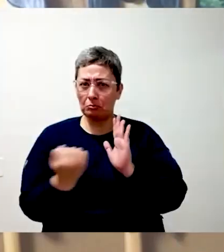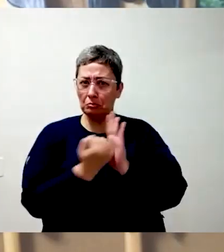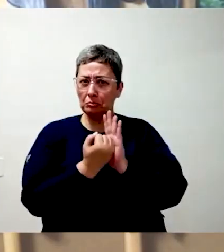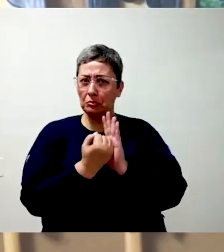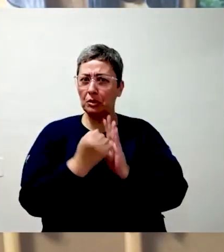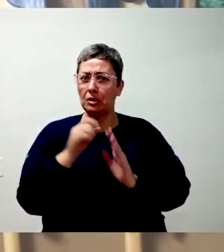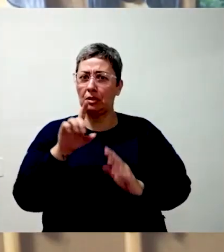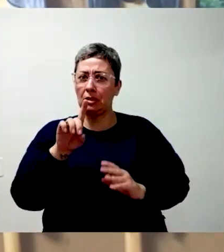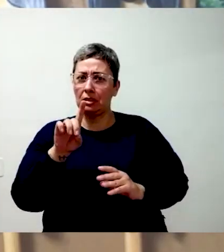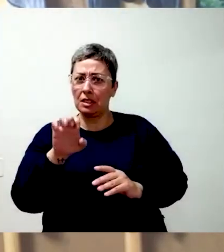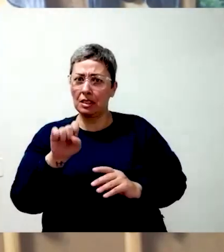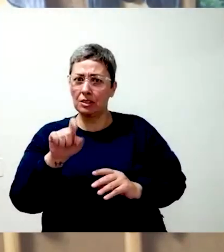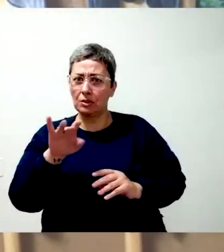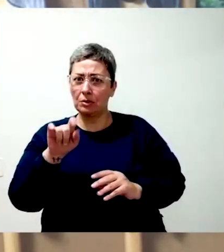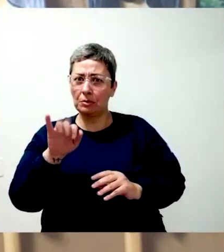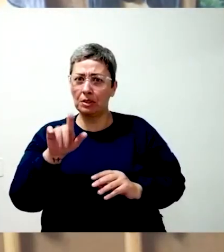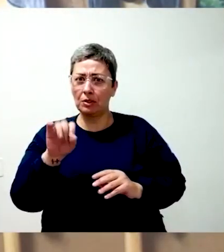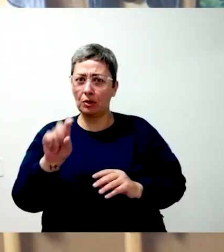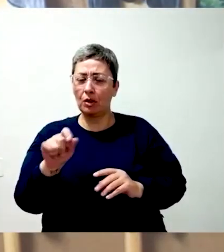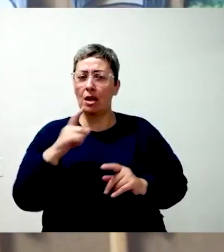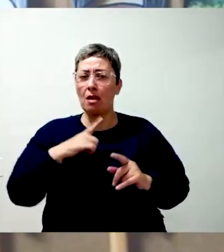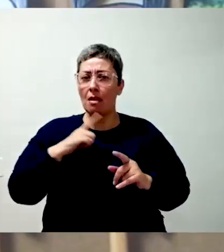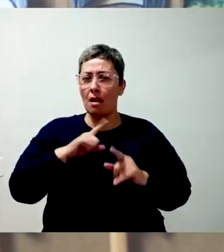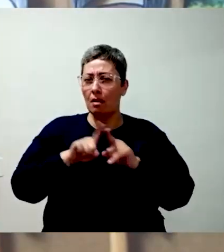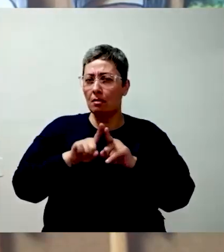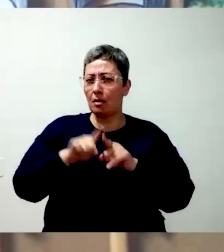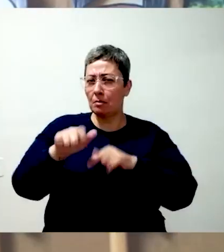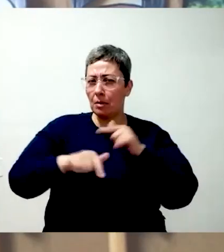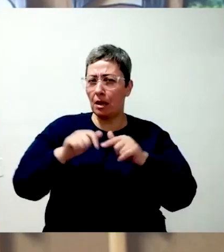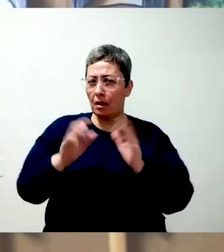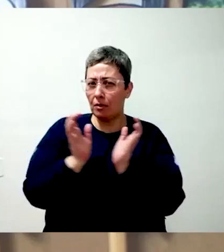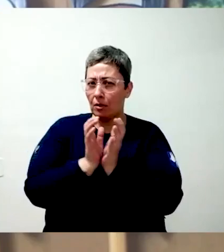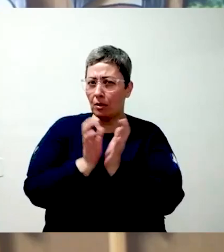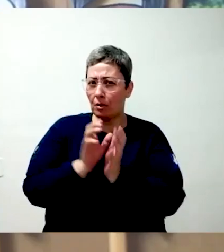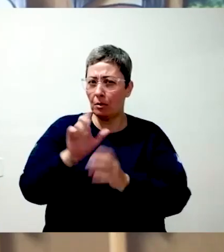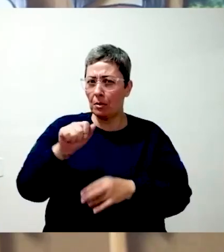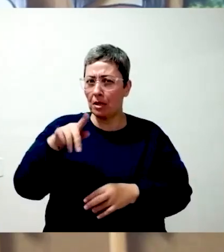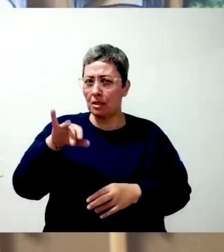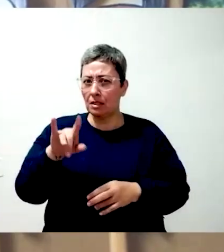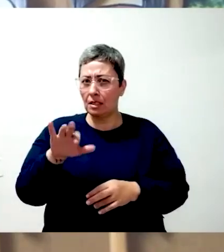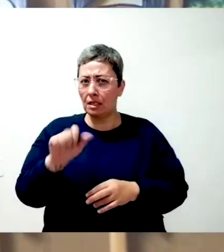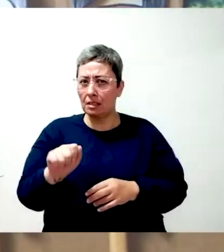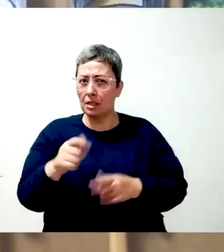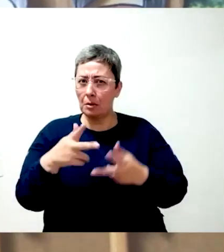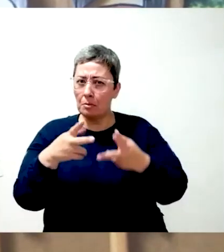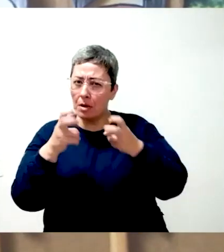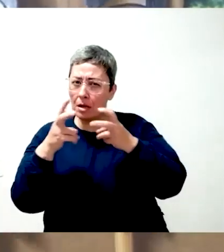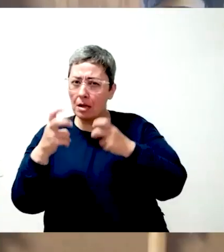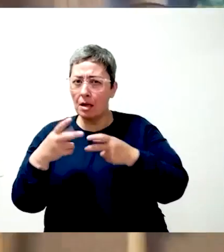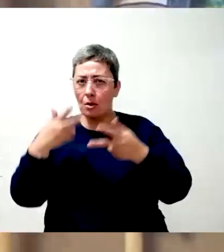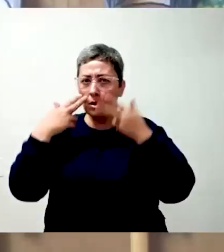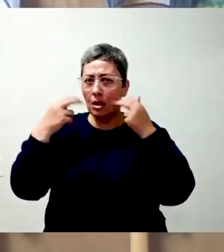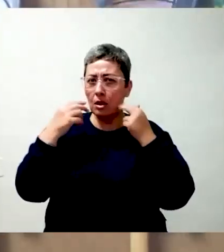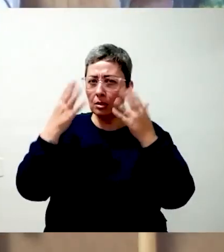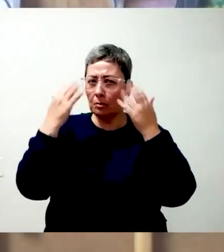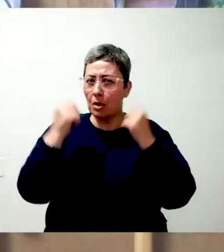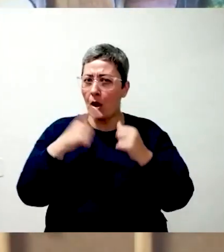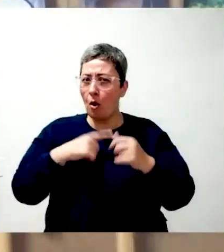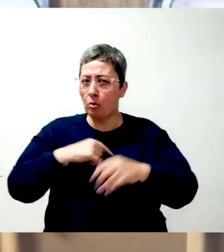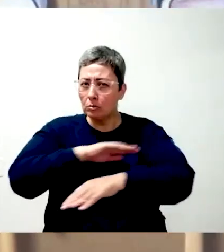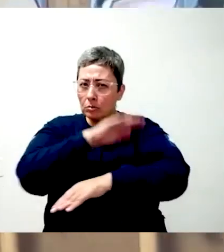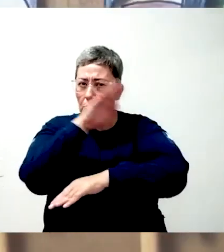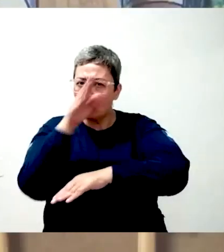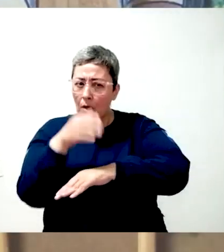um bandeirante que, ao perceber que os índios tinham conhecimento dos locais das minas de ouro e de pedras preciosas,